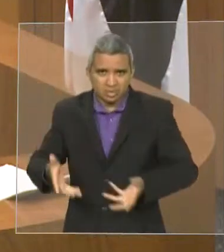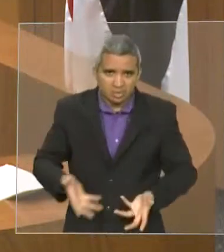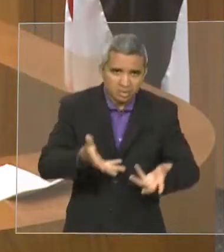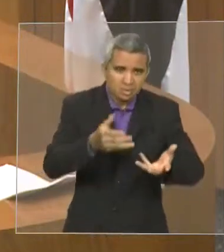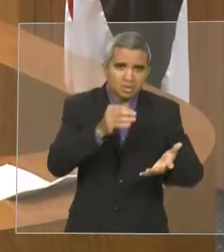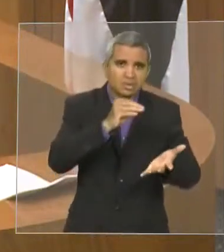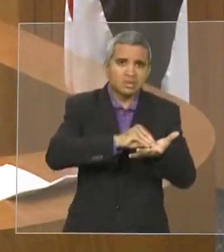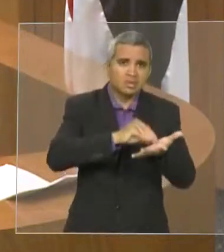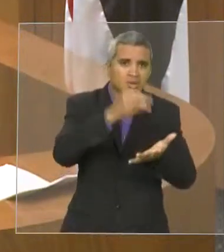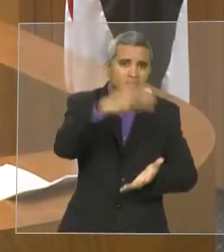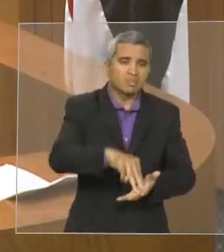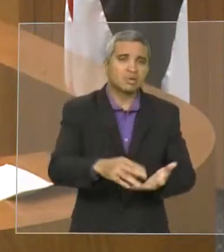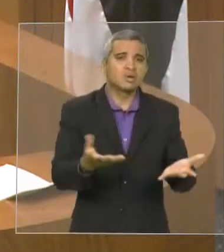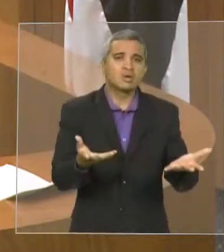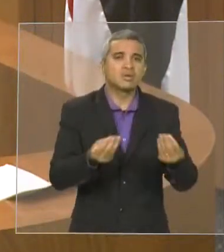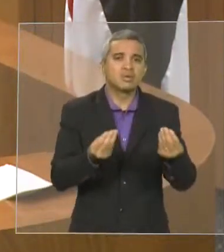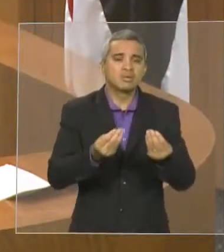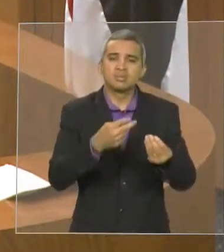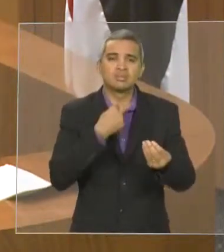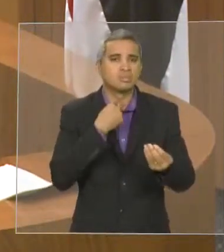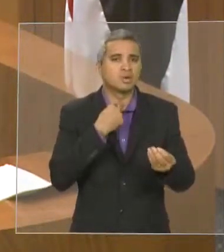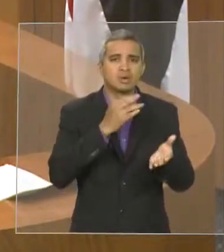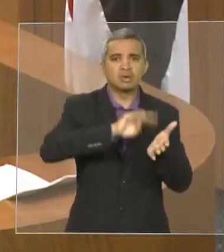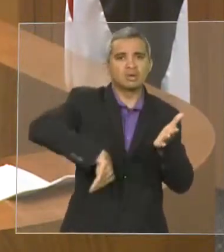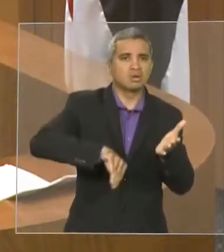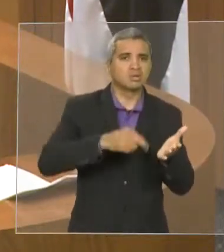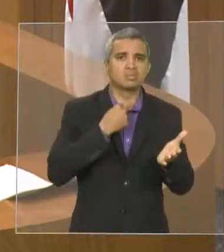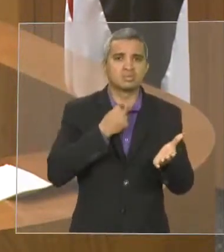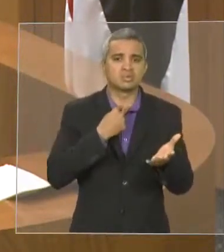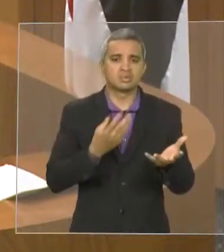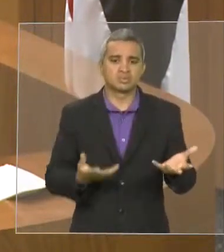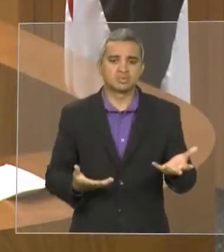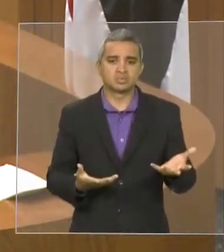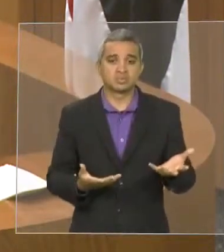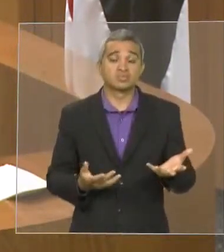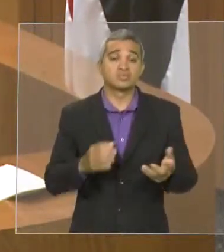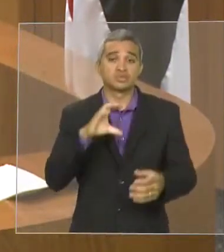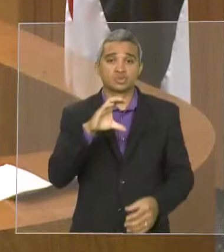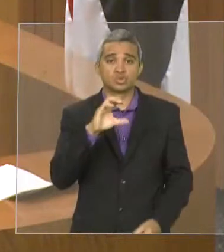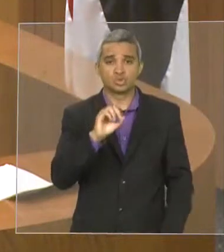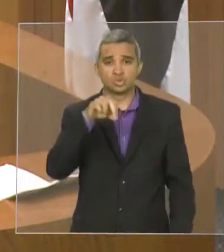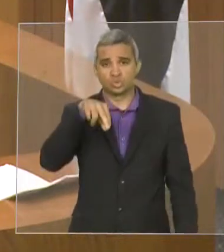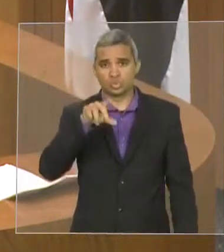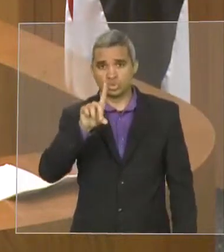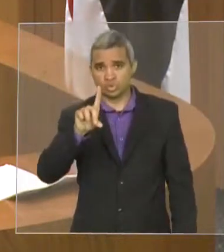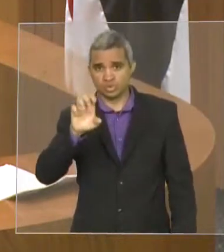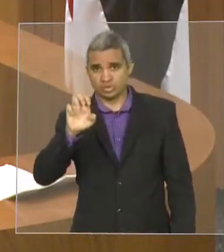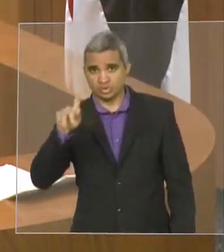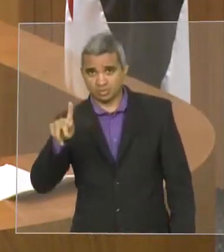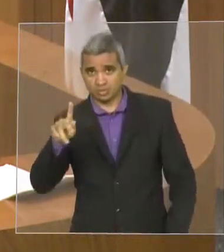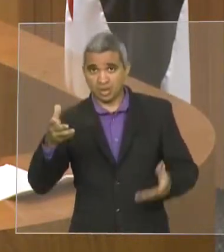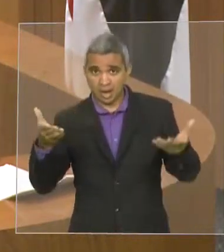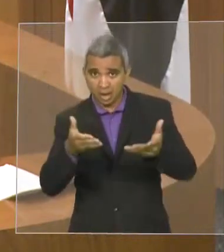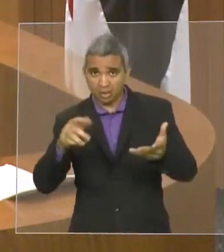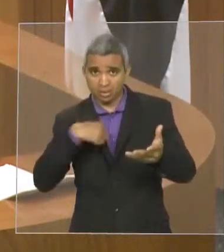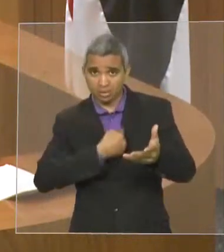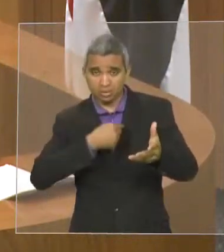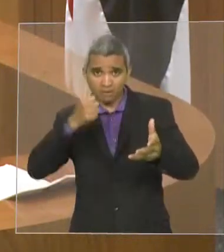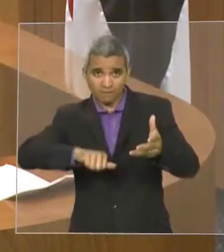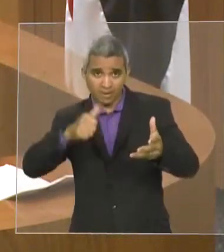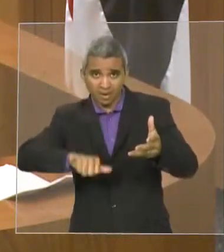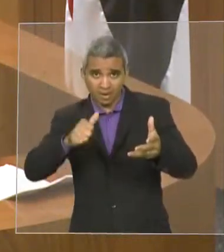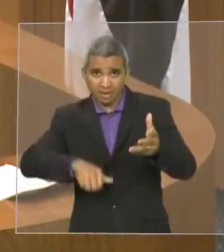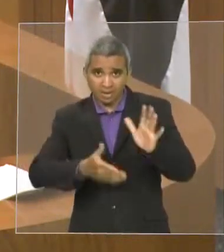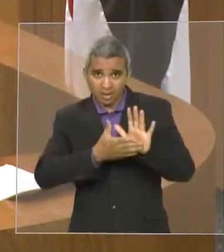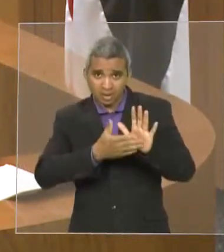só ressaltando, o Conselho, o CONDEP, que nós apreciaremos agora a emenda,